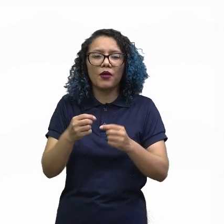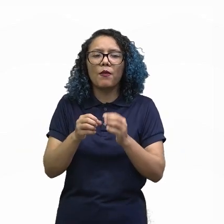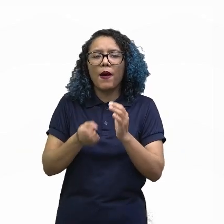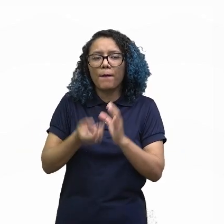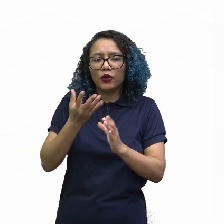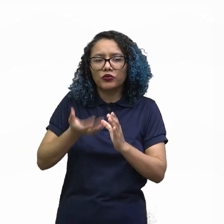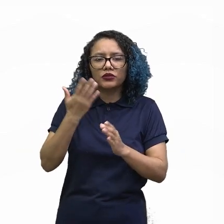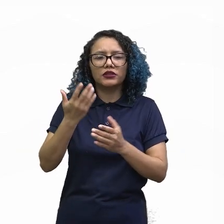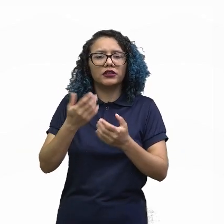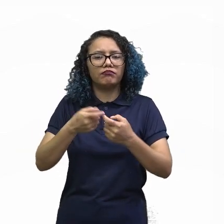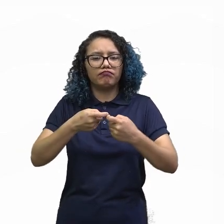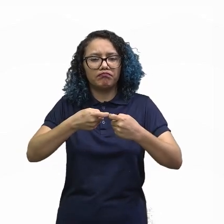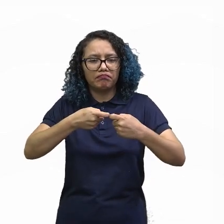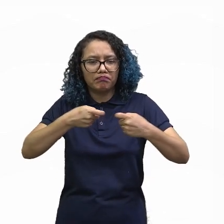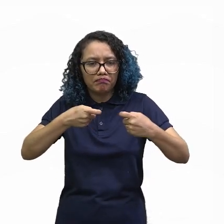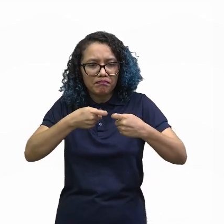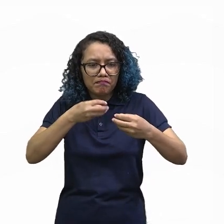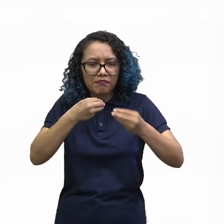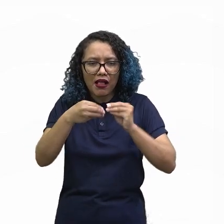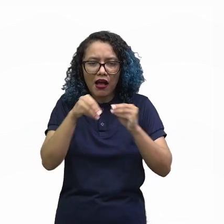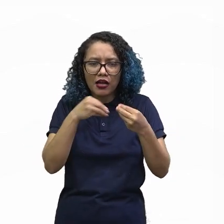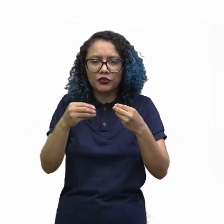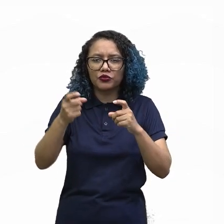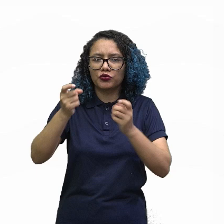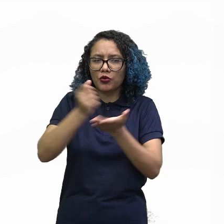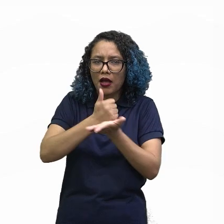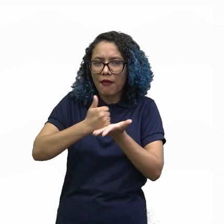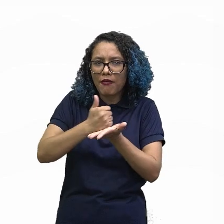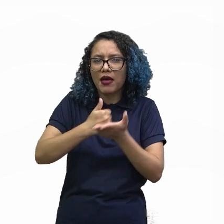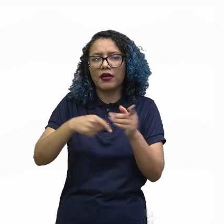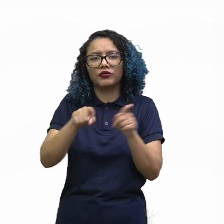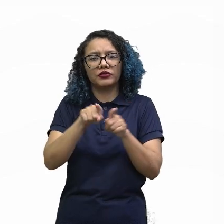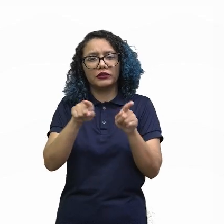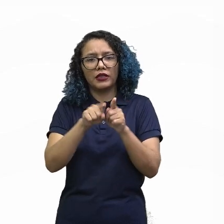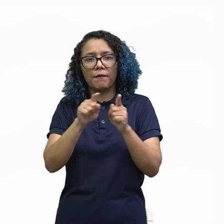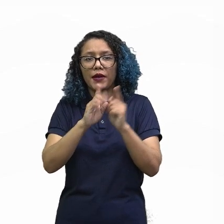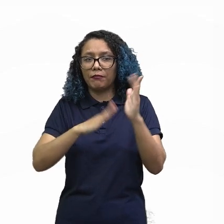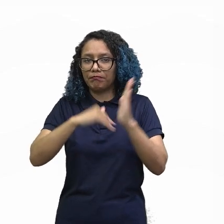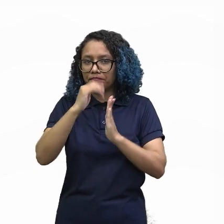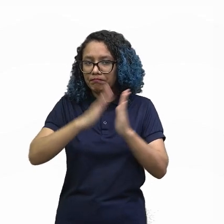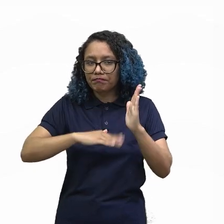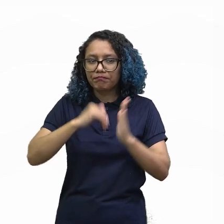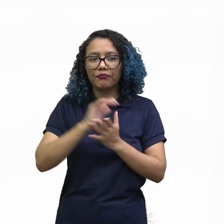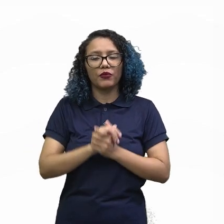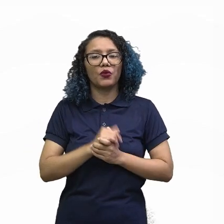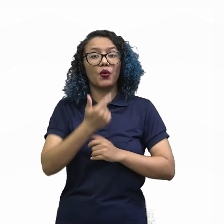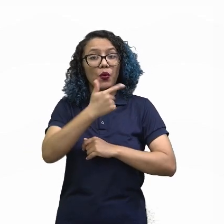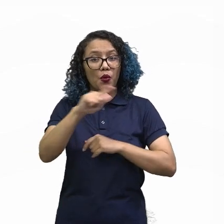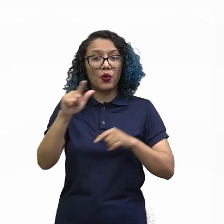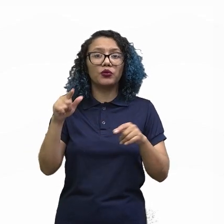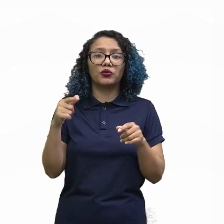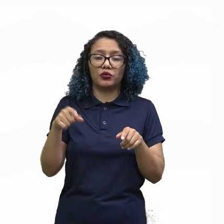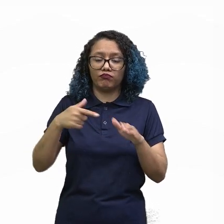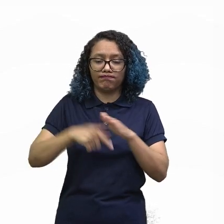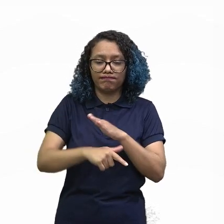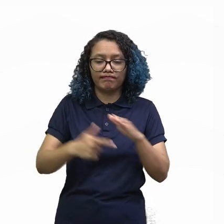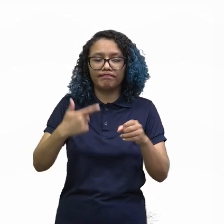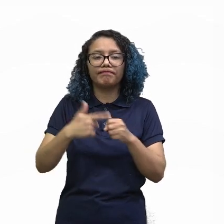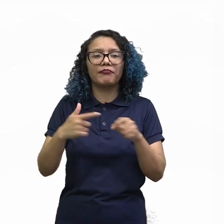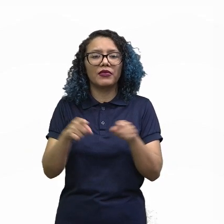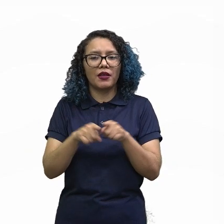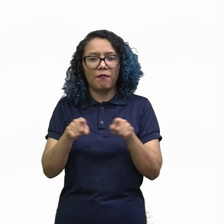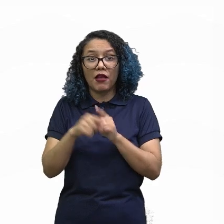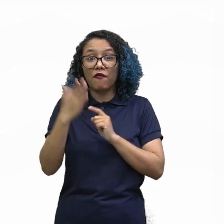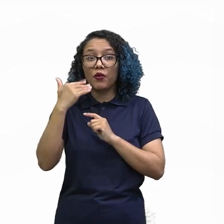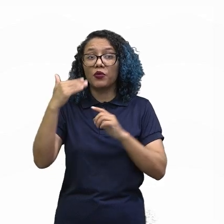plásticos, medicamentos e tintas. Vamos falar agora de um outro combustível fóssil muito famoso, né,